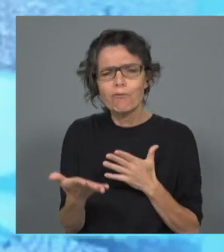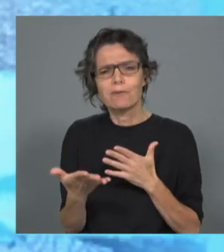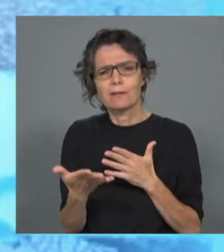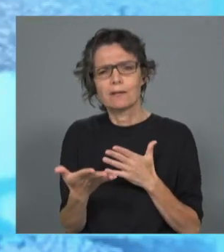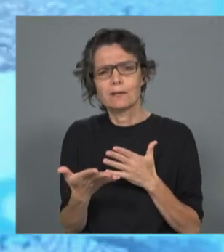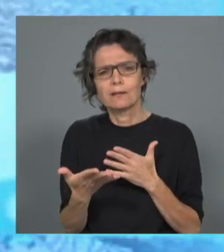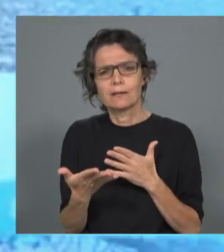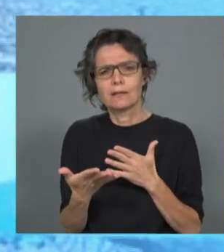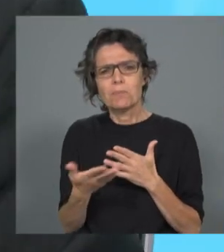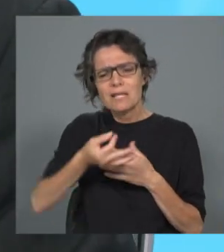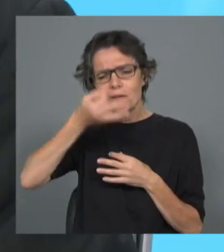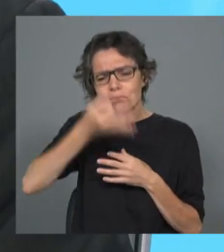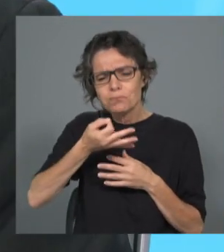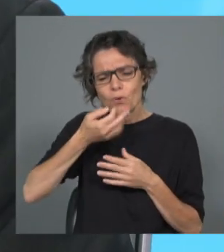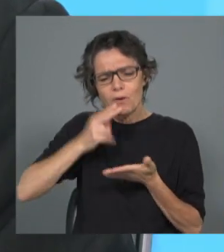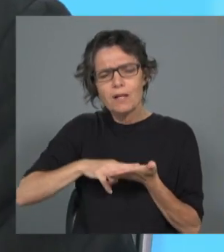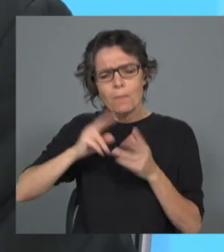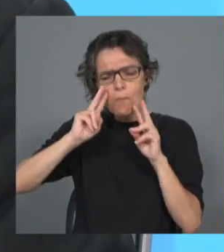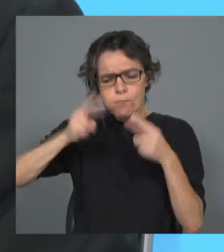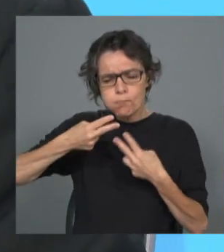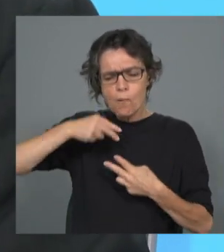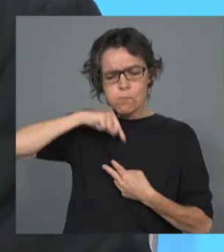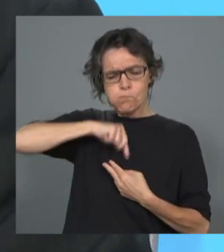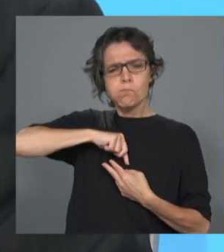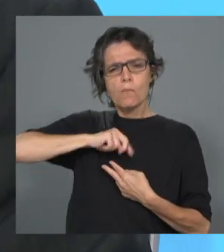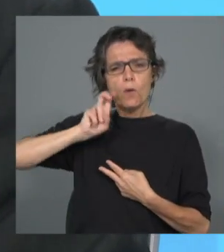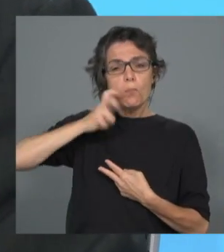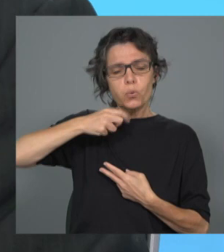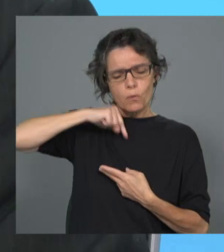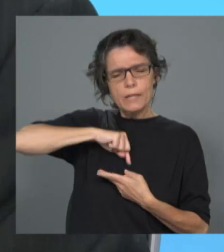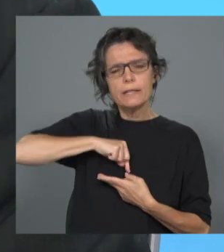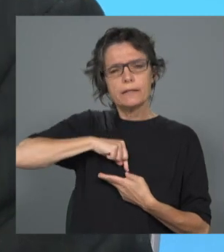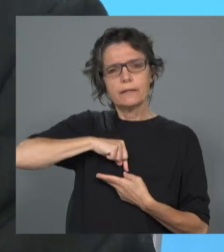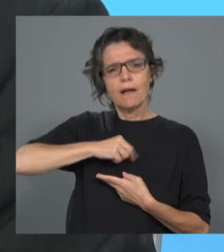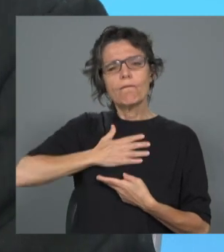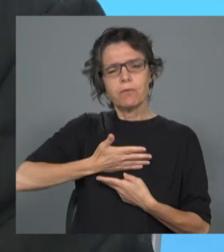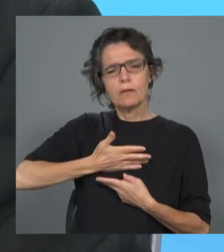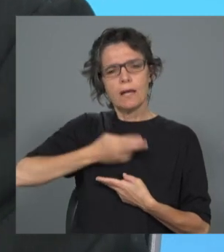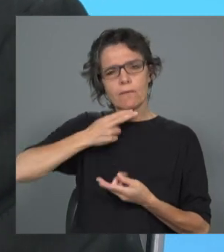pessoa entrar um bocadinho dentro de si, porque é também assim que entramos